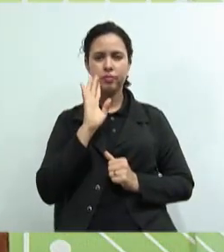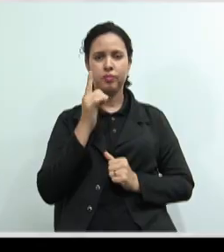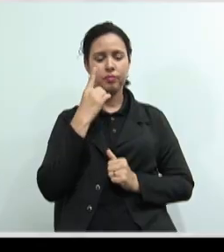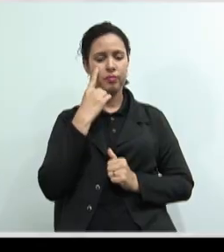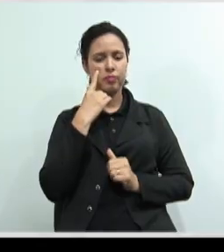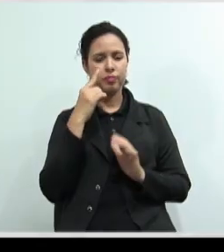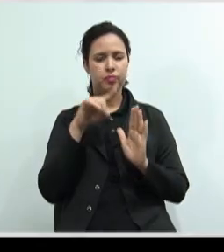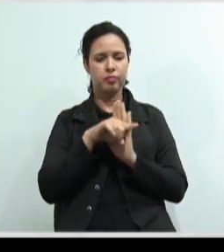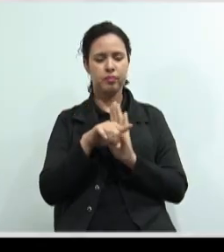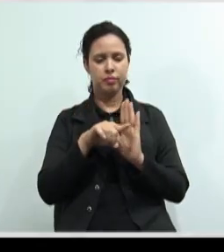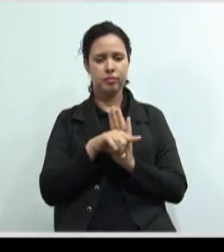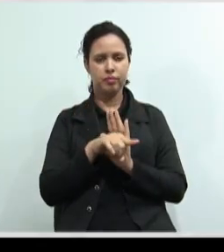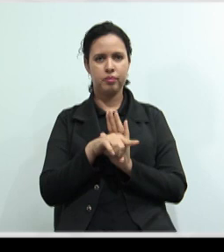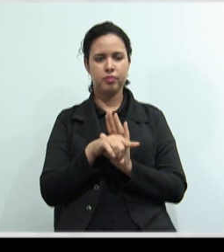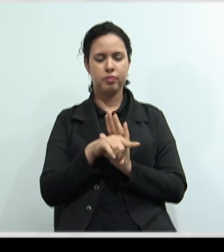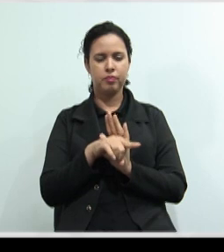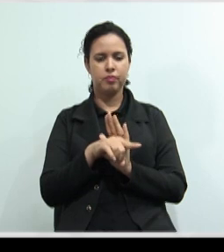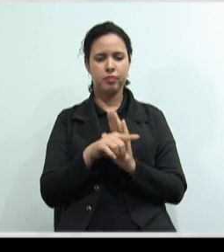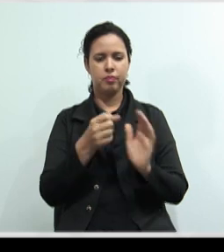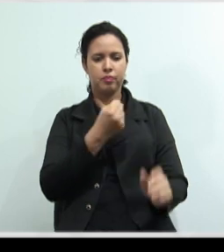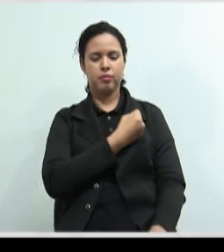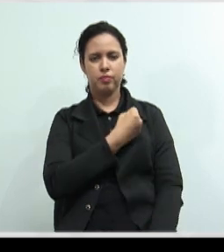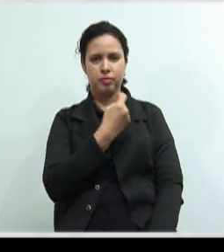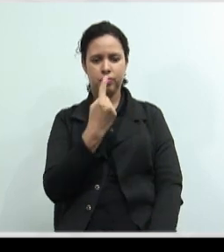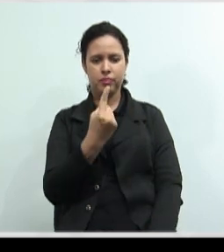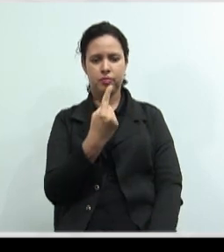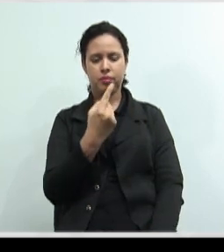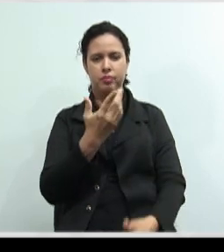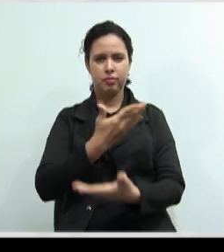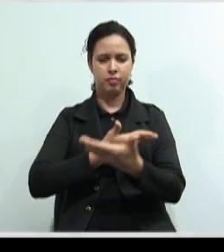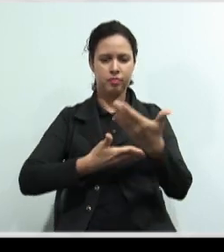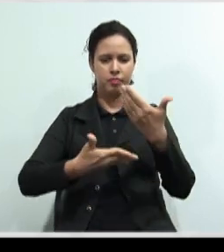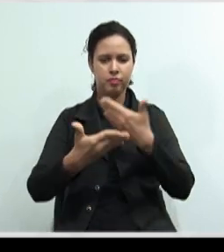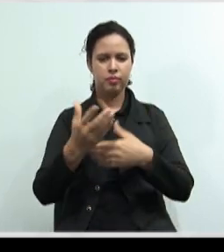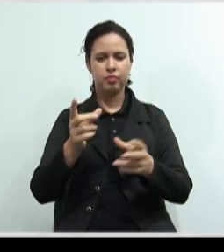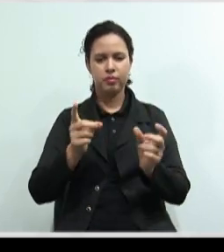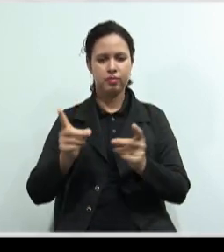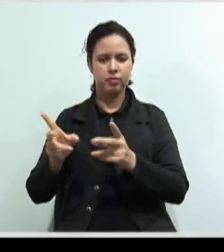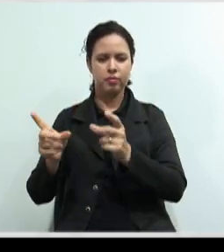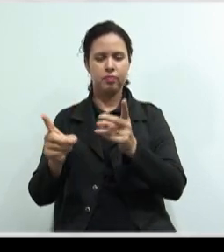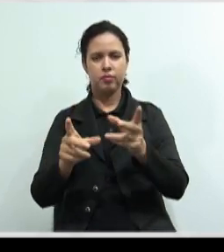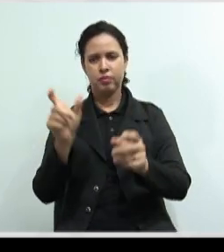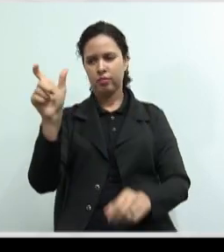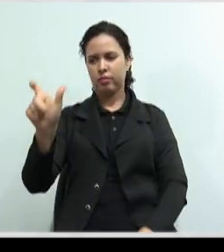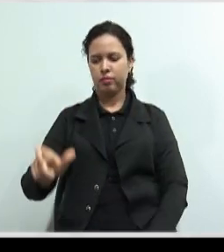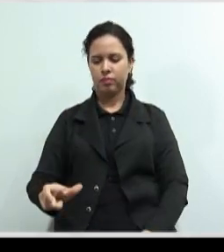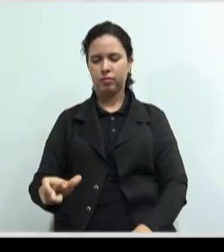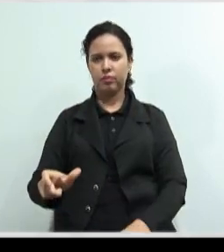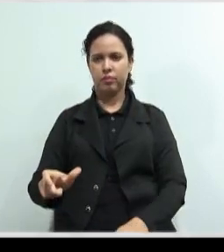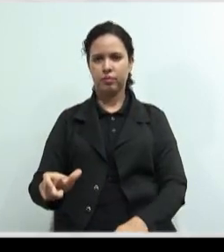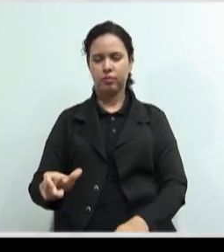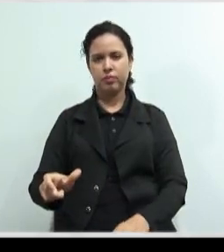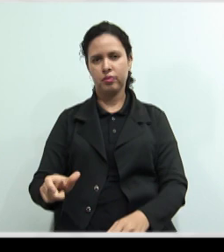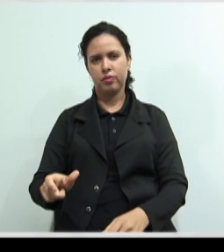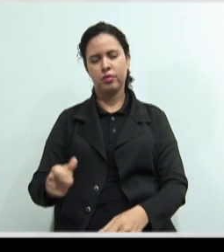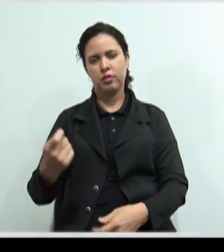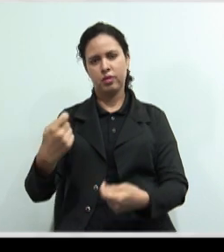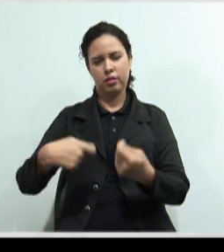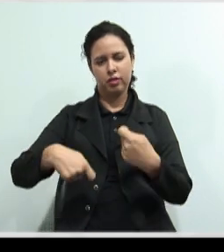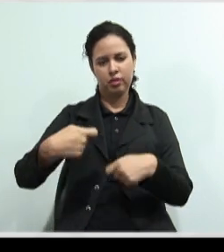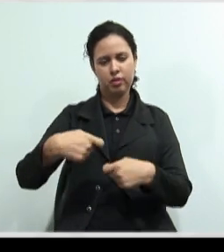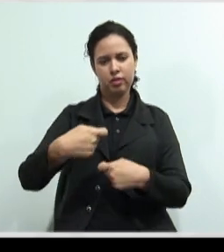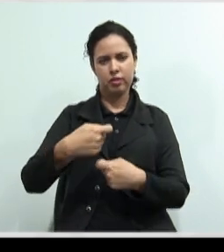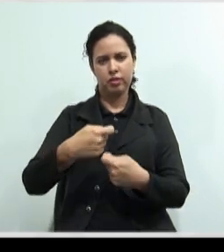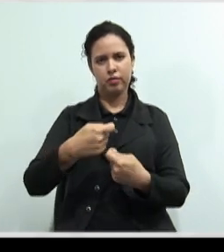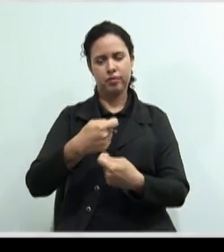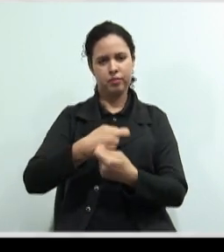no slide? No slide a gente vê assim, a relação comercial na qual o produtor negocia diretamente com os